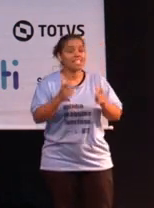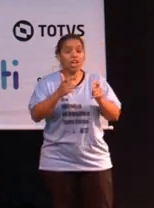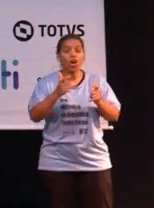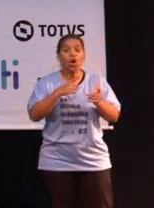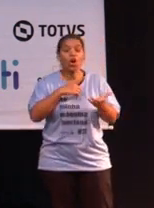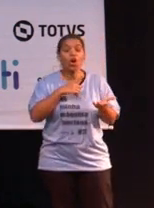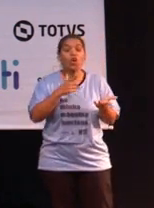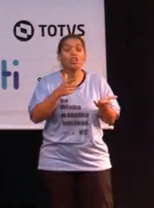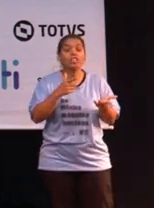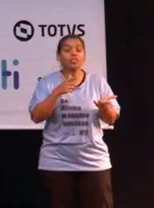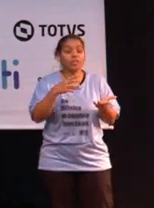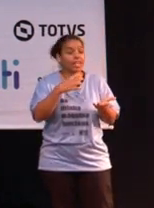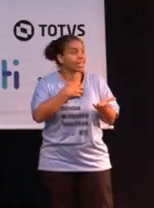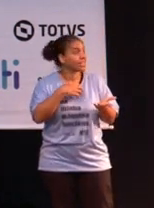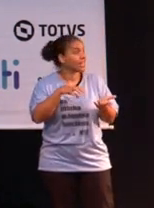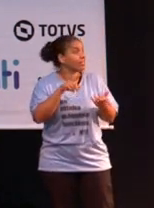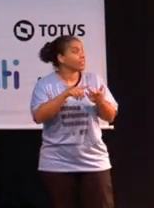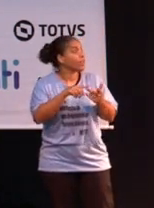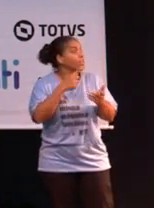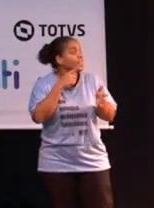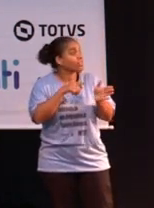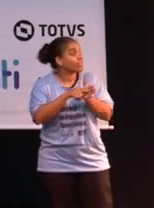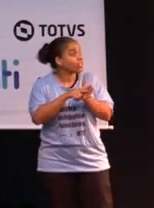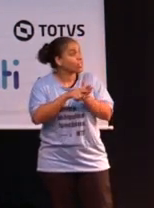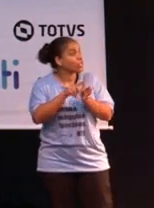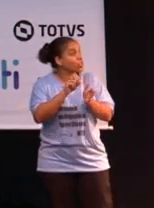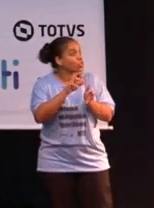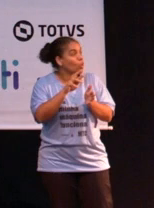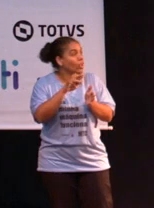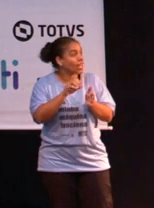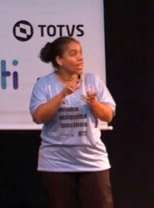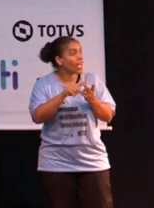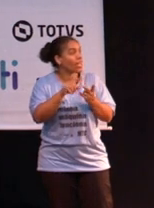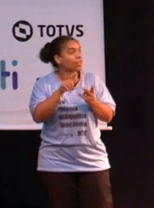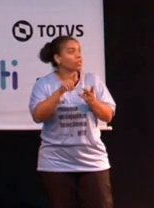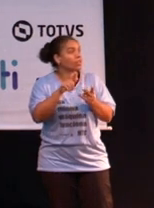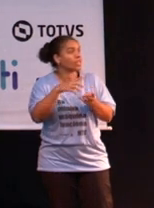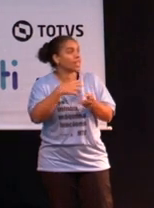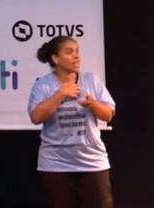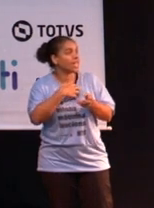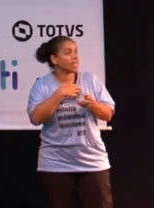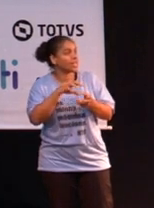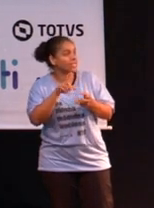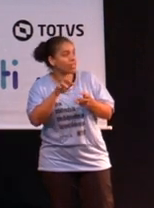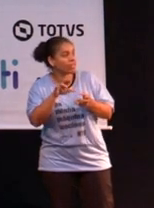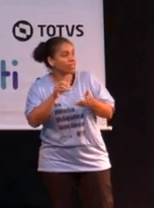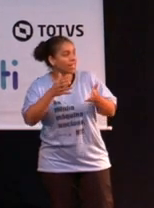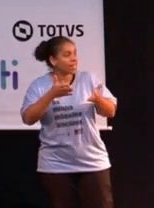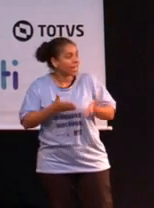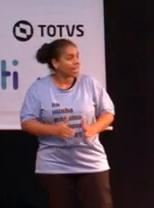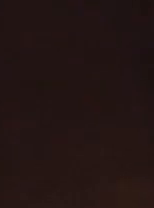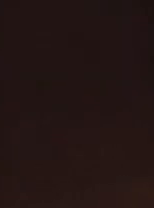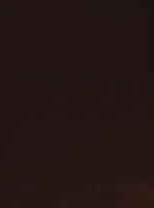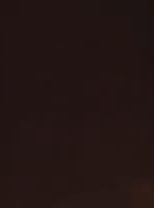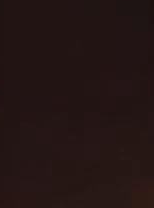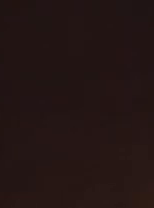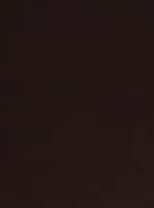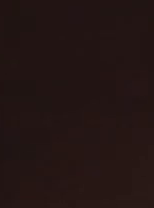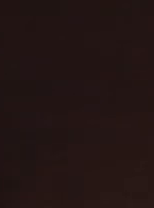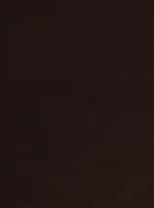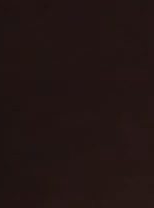apresentação eu tive que pesquisar o que era só quero é em grego na sé salvador militar nascido então